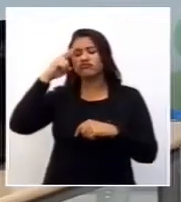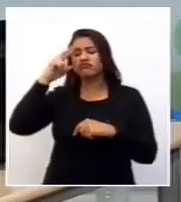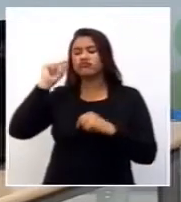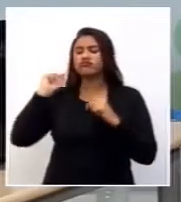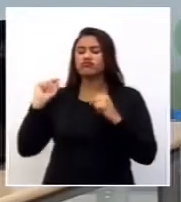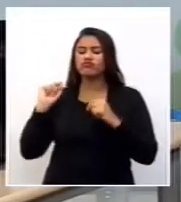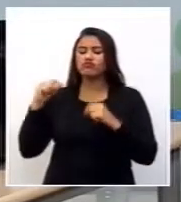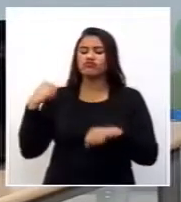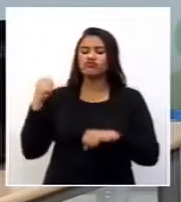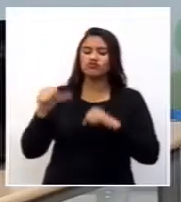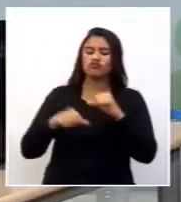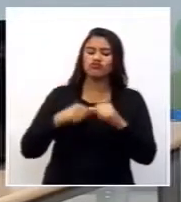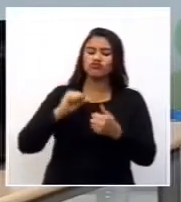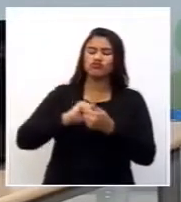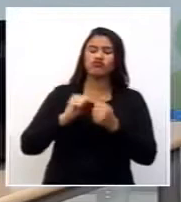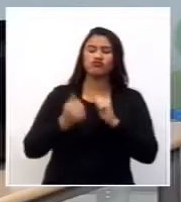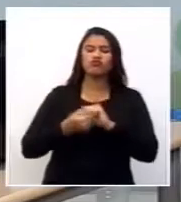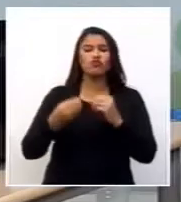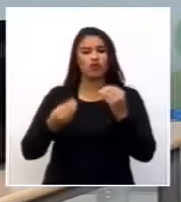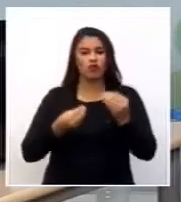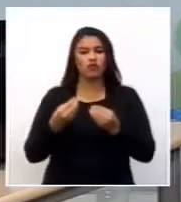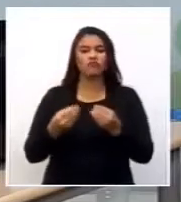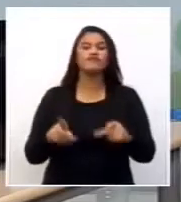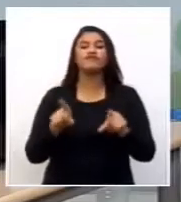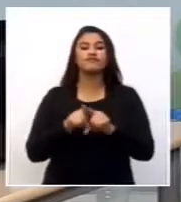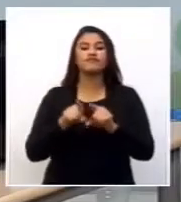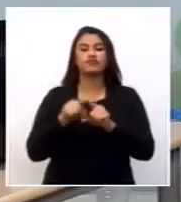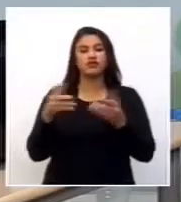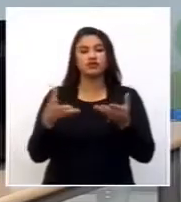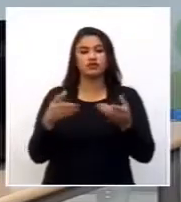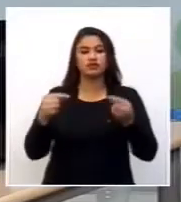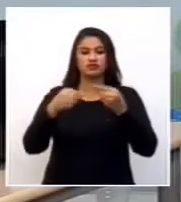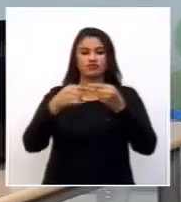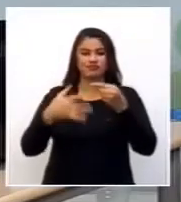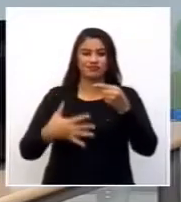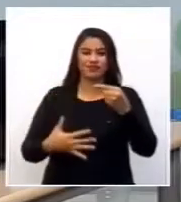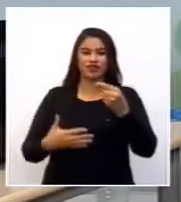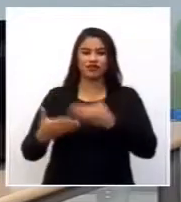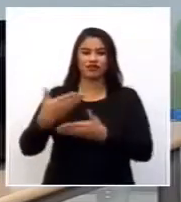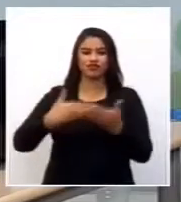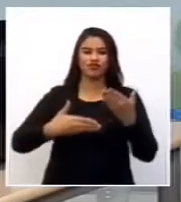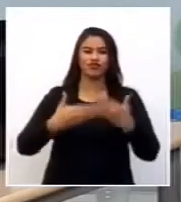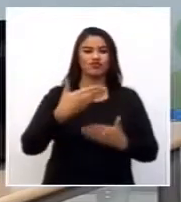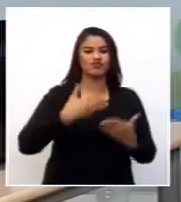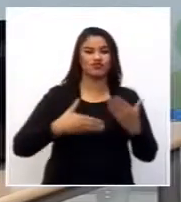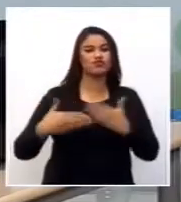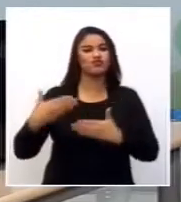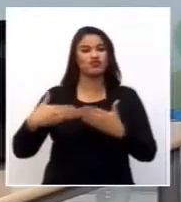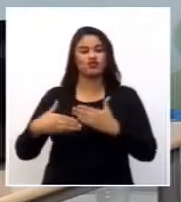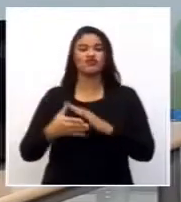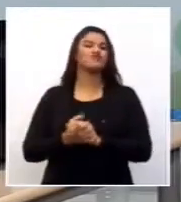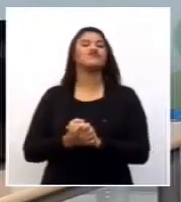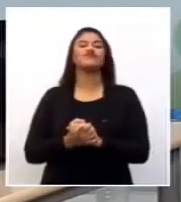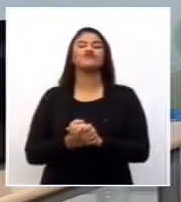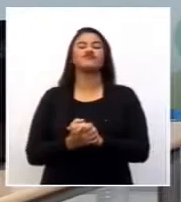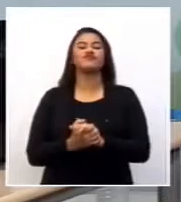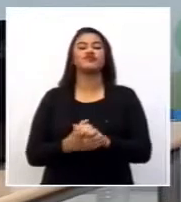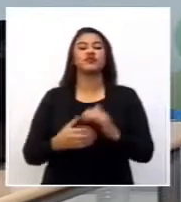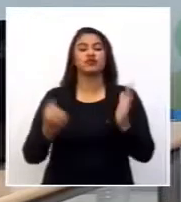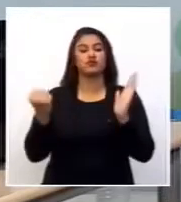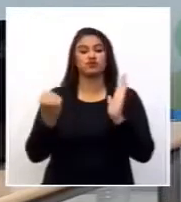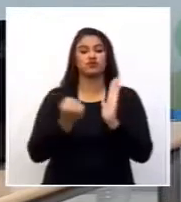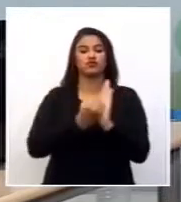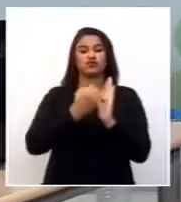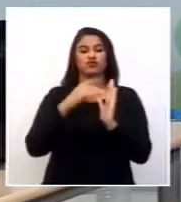discutir em interação via chat, né, sobre os elementos para aprimorar seus conhecimentos. Então é importante destacar assim, no registro do